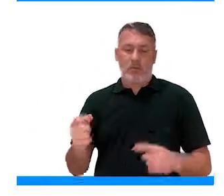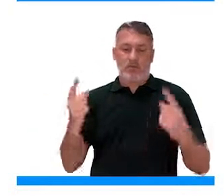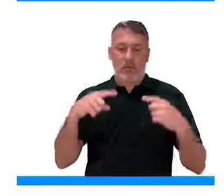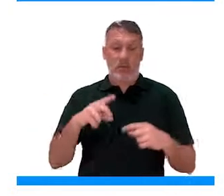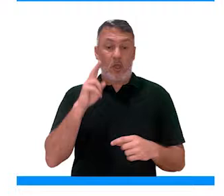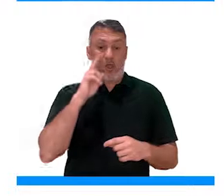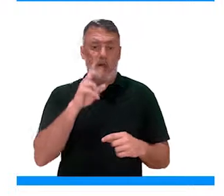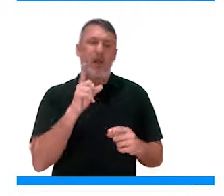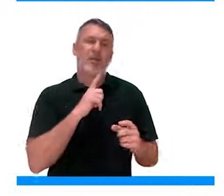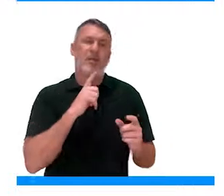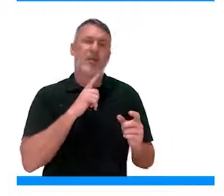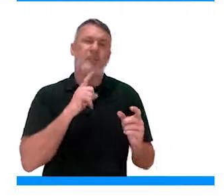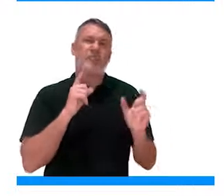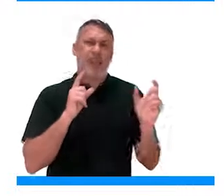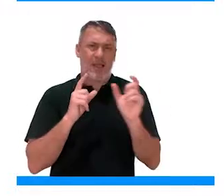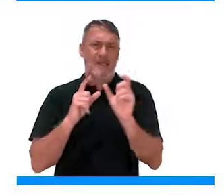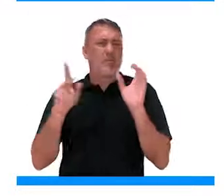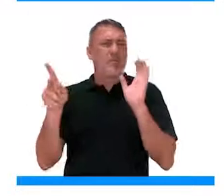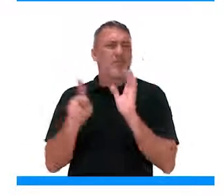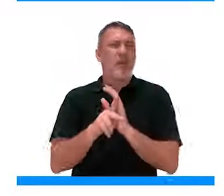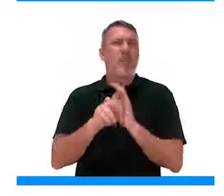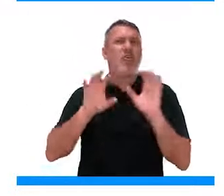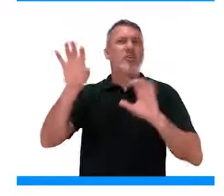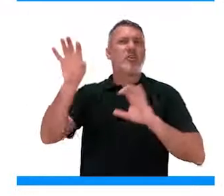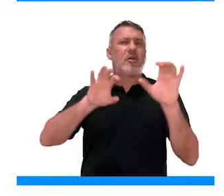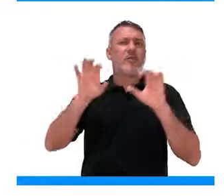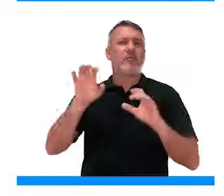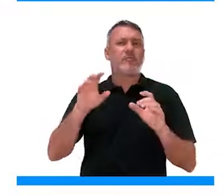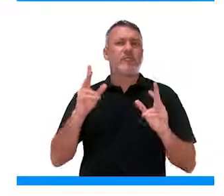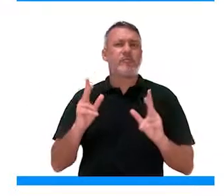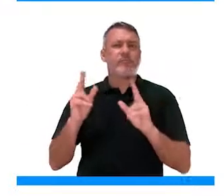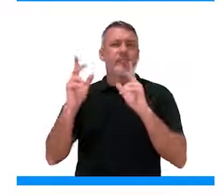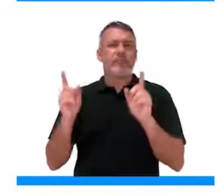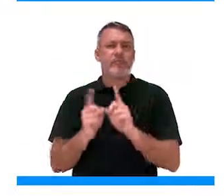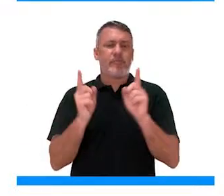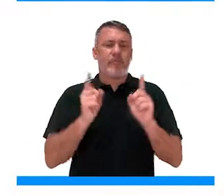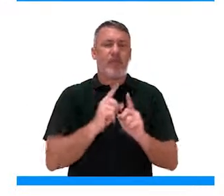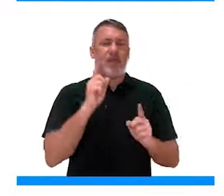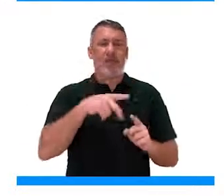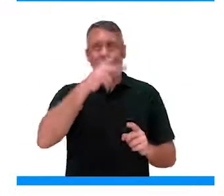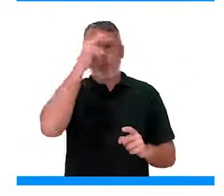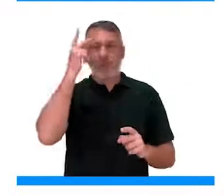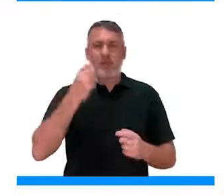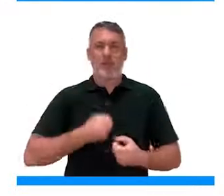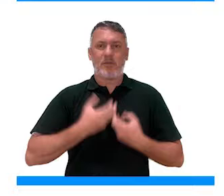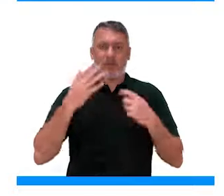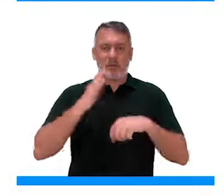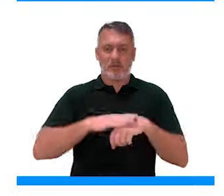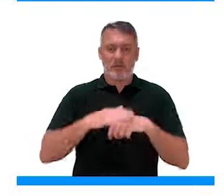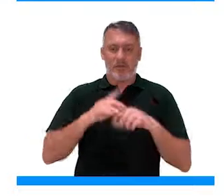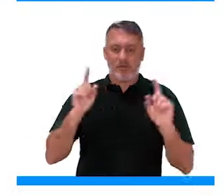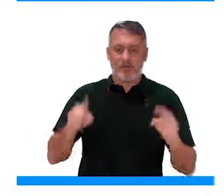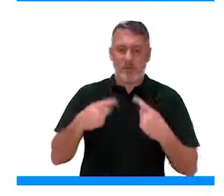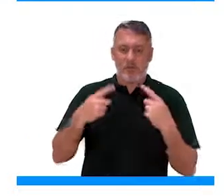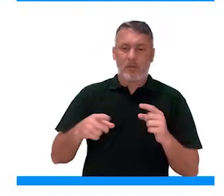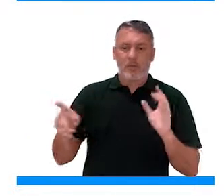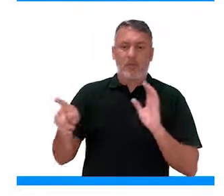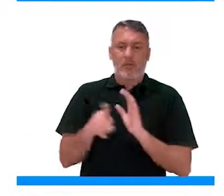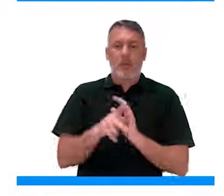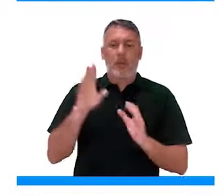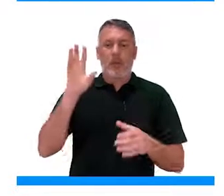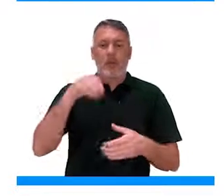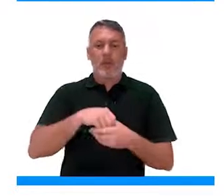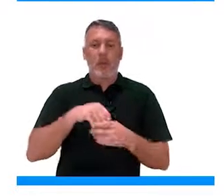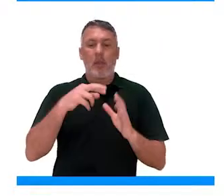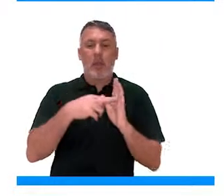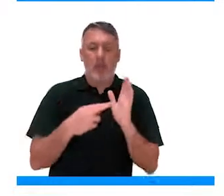ai pudesse. As marcas da variedade regional registradas pelos compositores de Assum Preto resultam da aplicação de